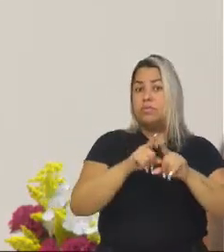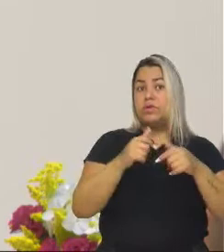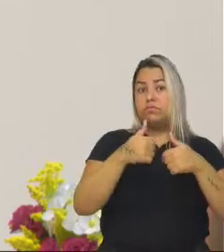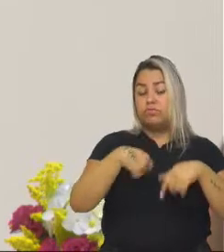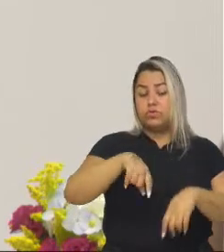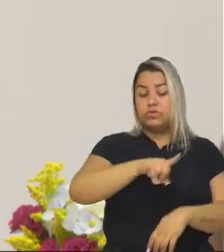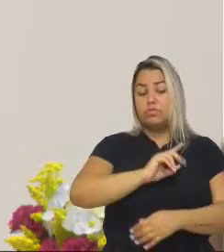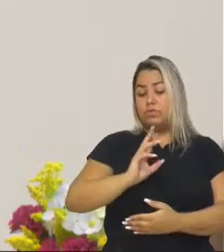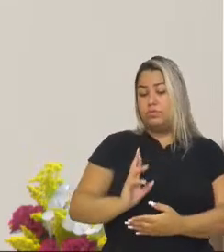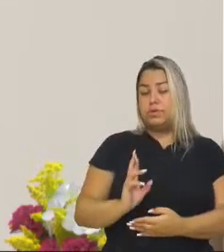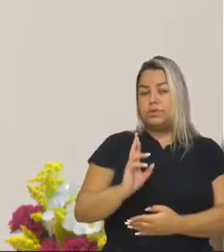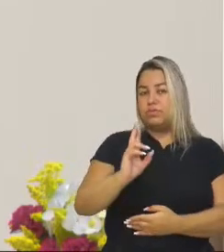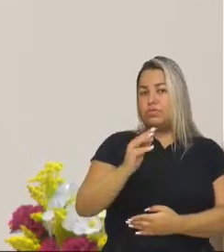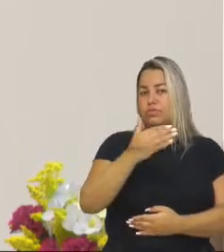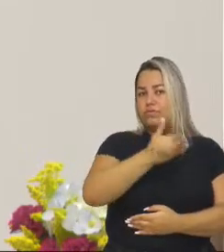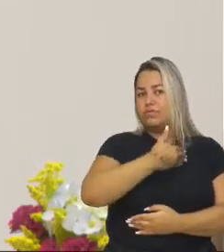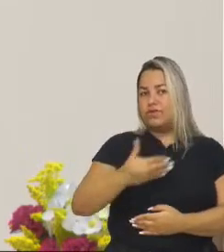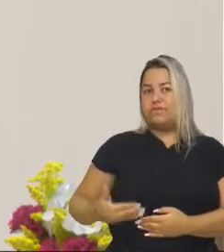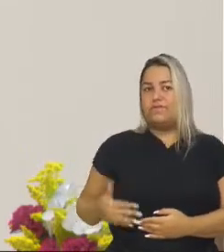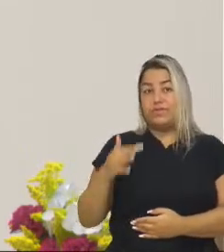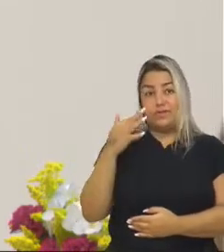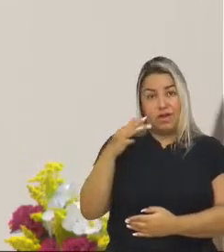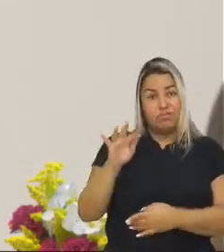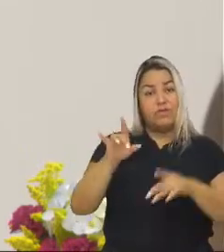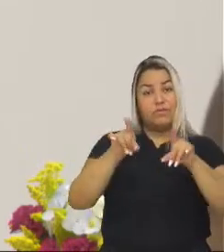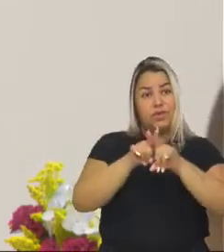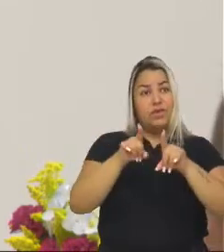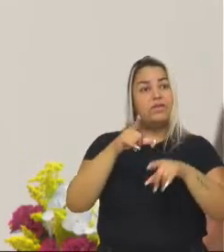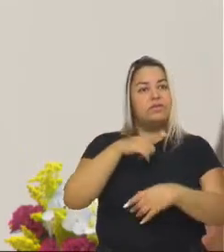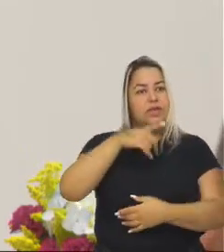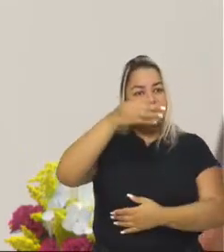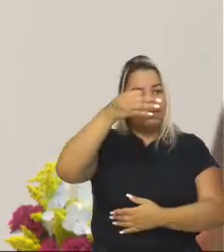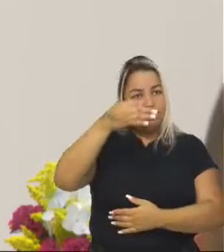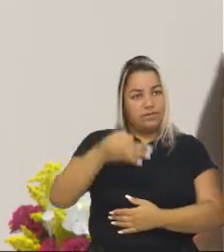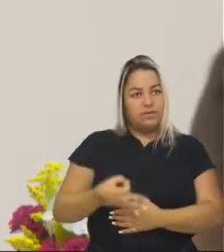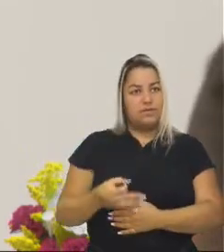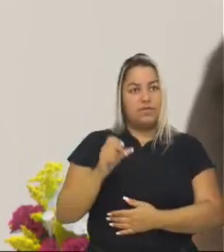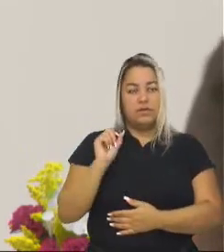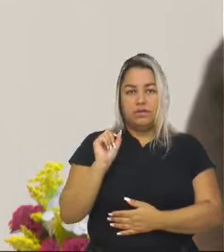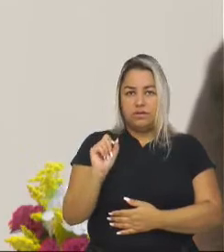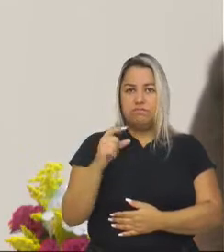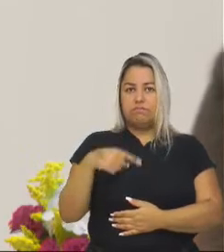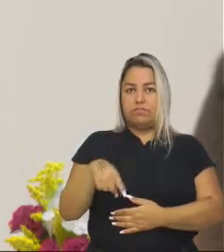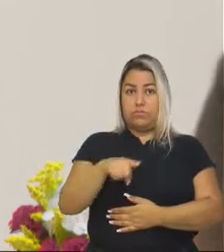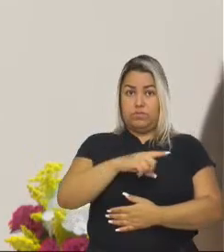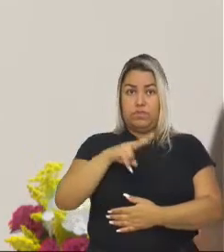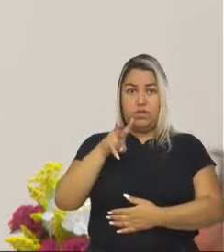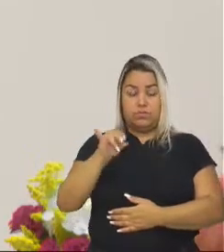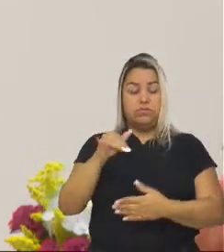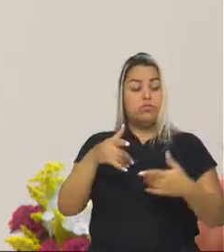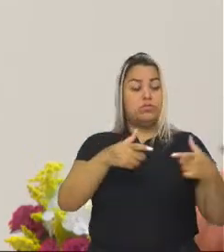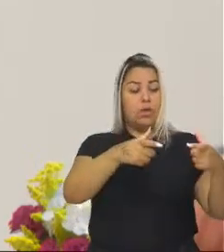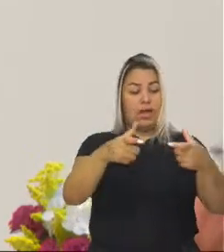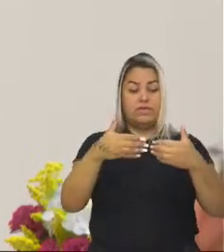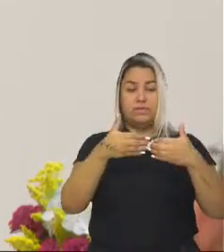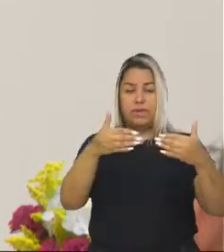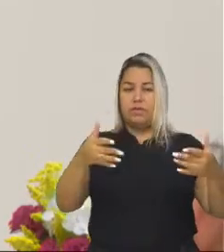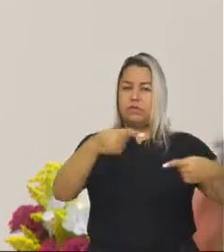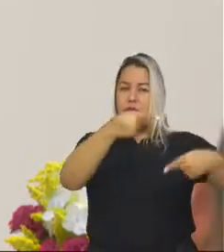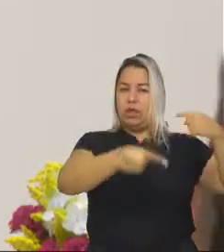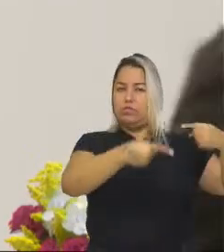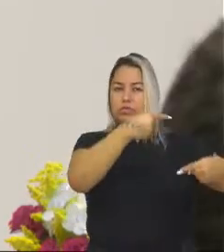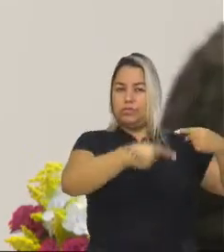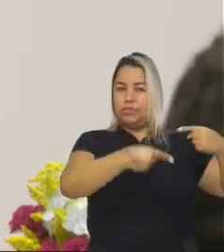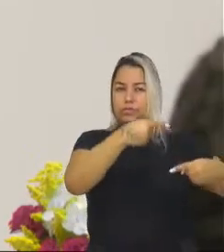temos uma representante do governo federal, mas a gente pelo menos tem a certeza de que a gente vai ter um espaço aberto para dialogar,